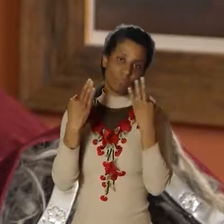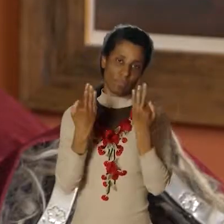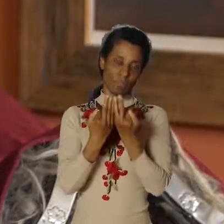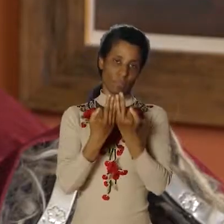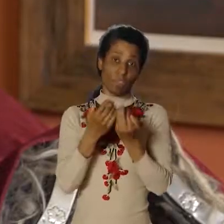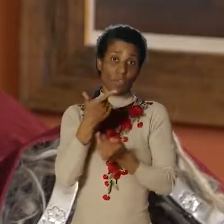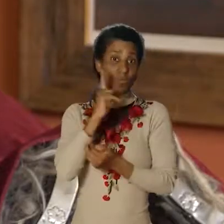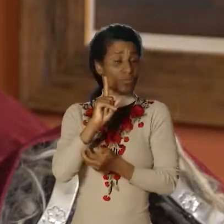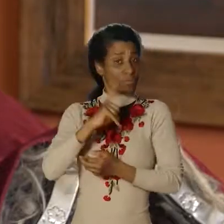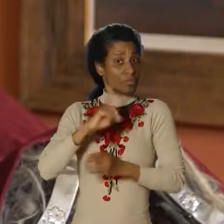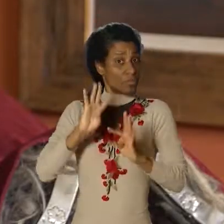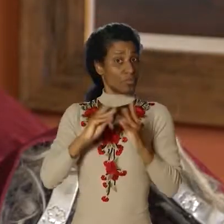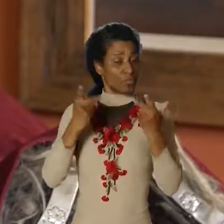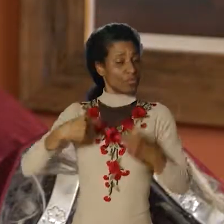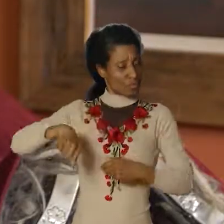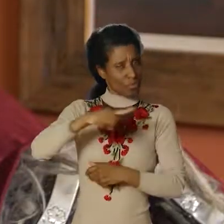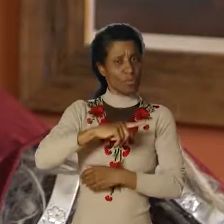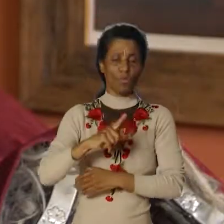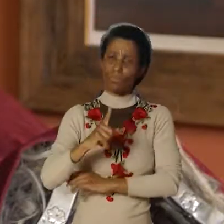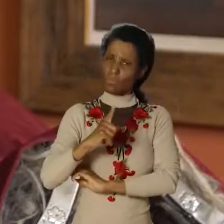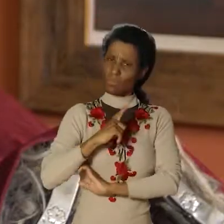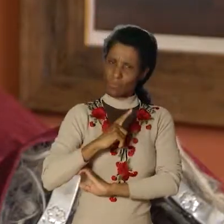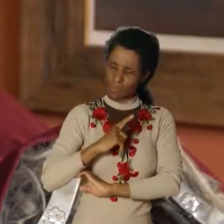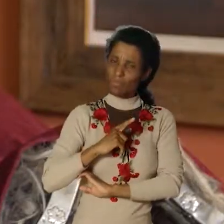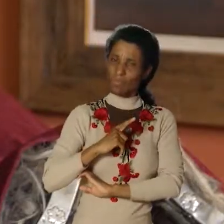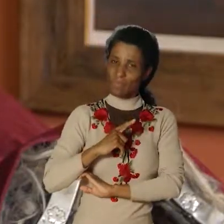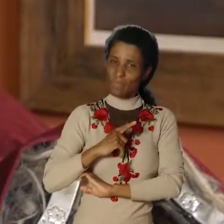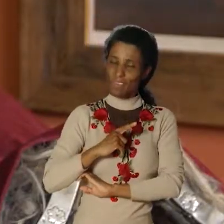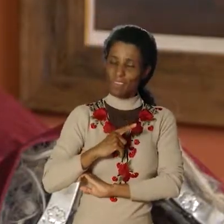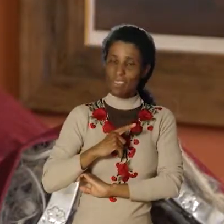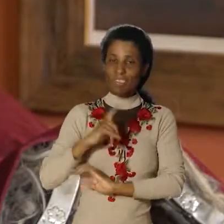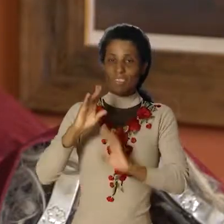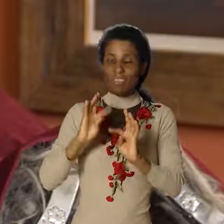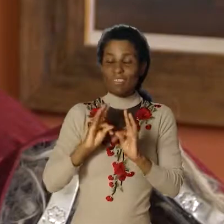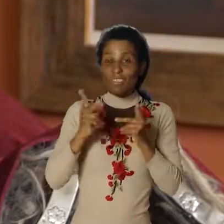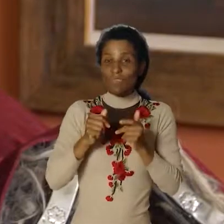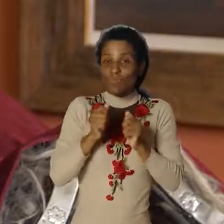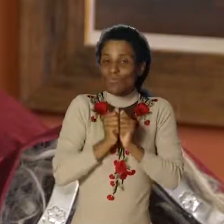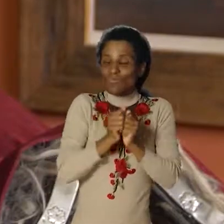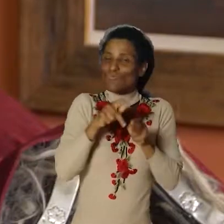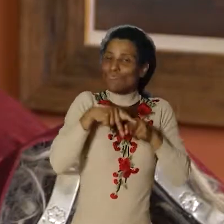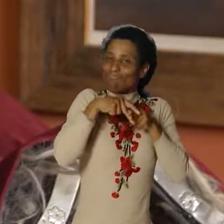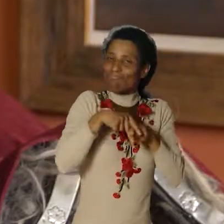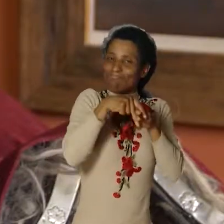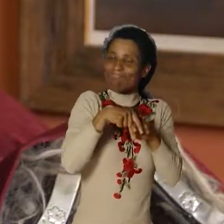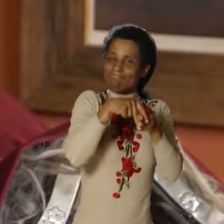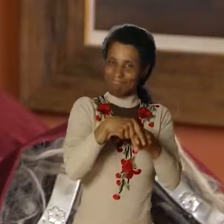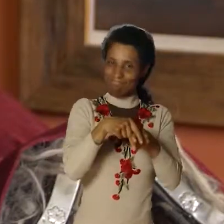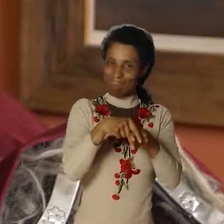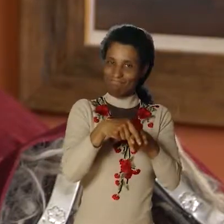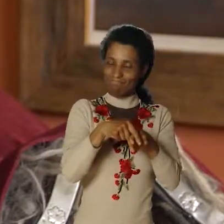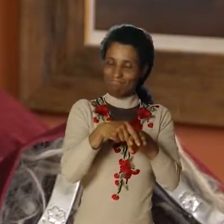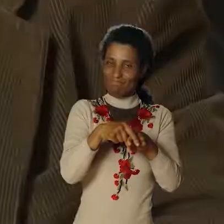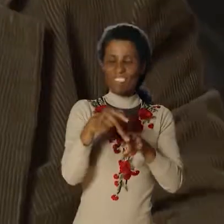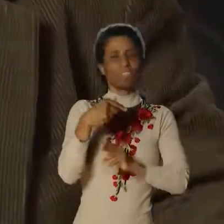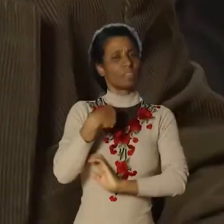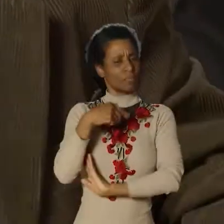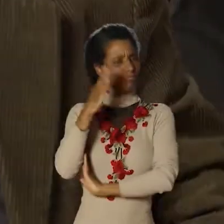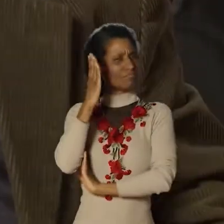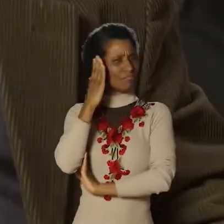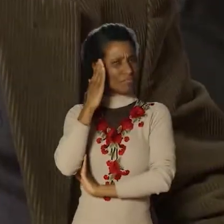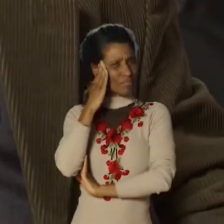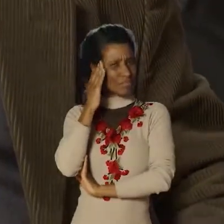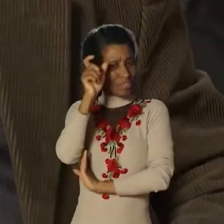vai conseguir criar tudo que nós somos e que ele leva tudo isso em cima do cavalo.